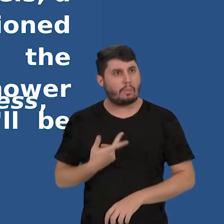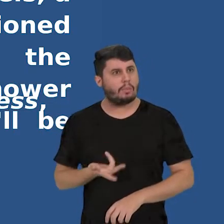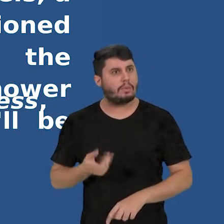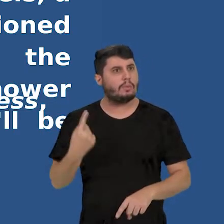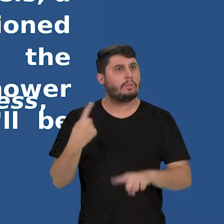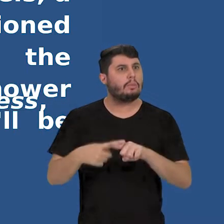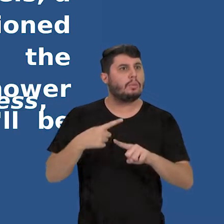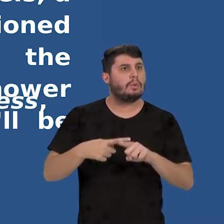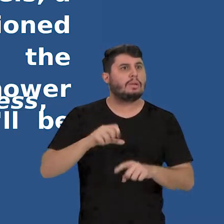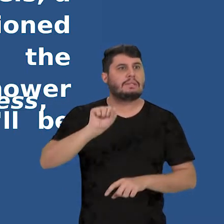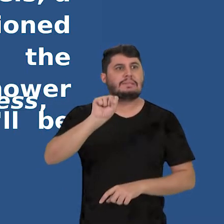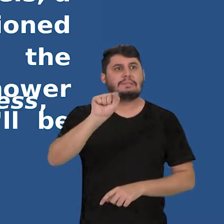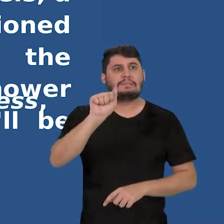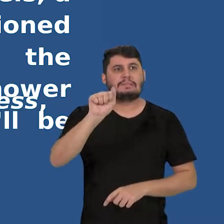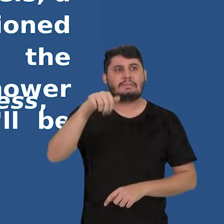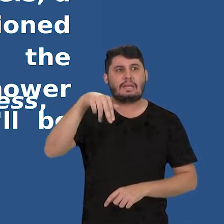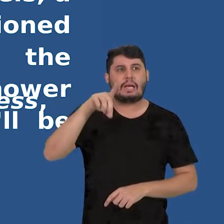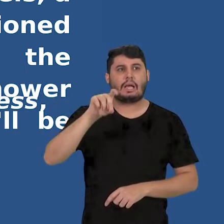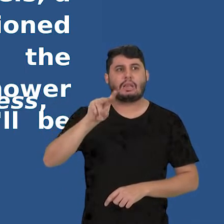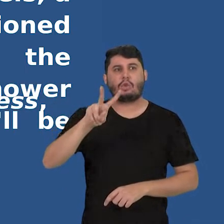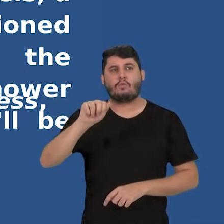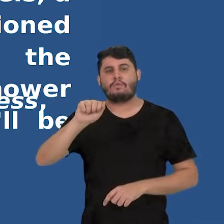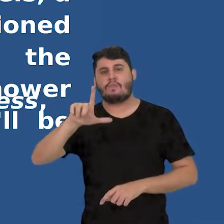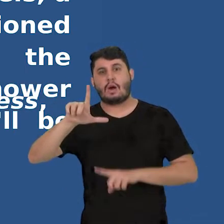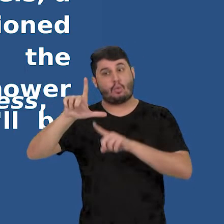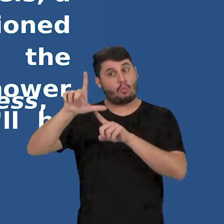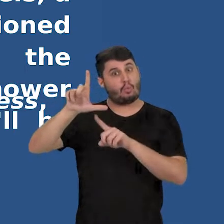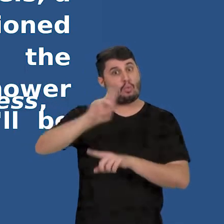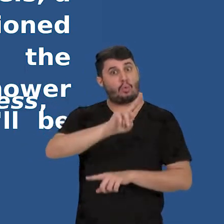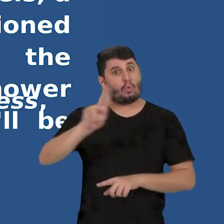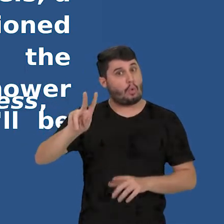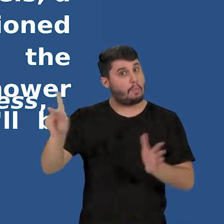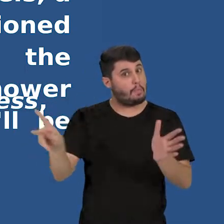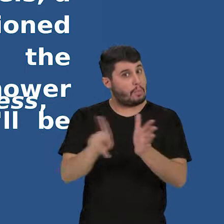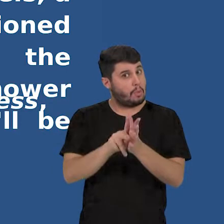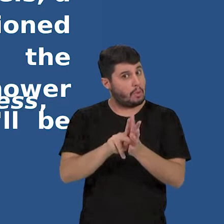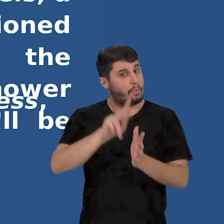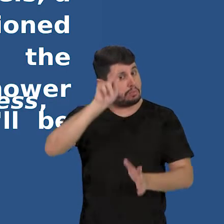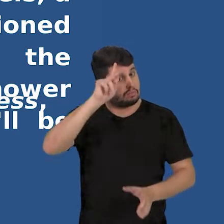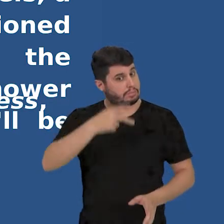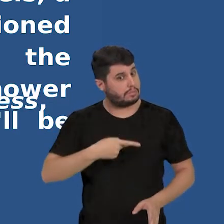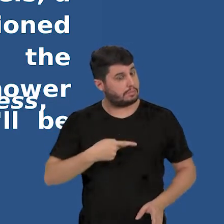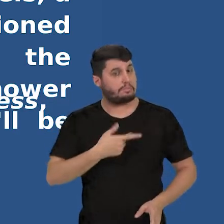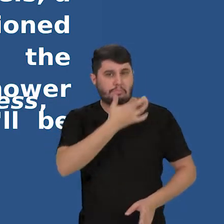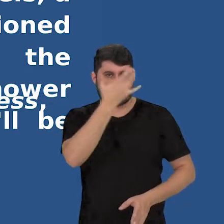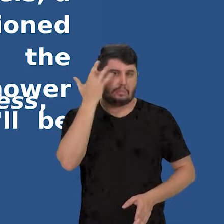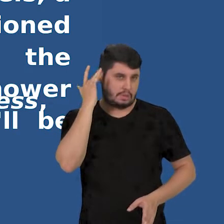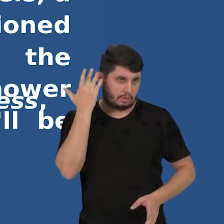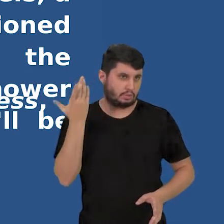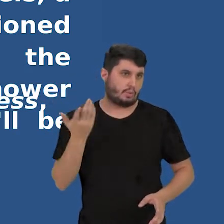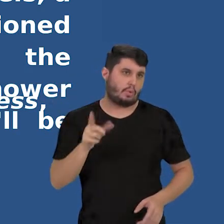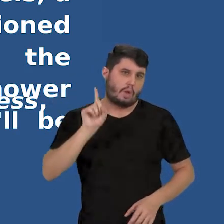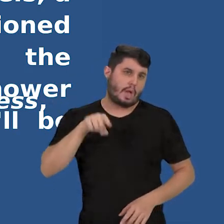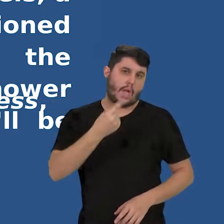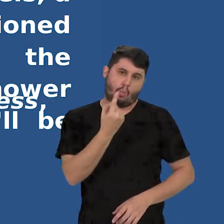porque Sandoval é um nome da gente, aqui de português, muito, muito usado, né? Um sobrenome. Então, essa pessoa, isso é uma pessoa, quem está me mostrando isso, essas